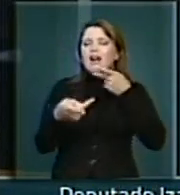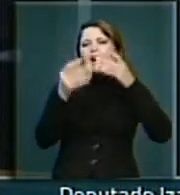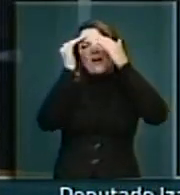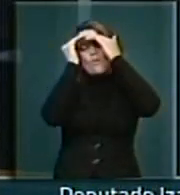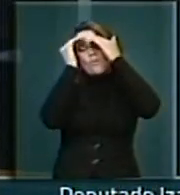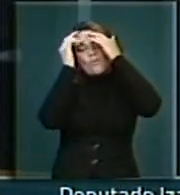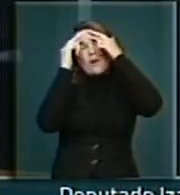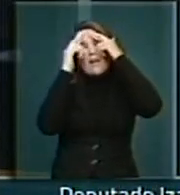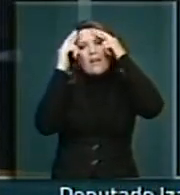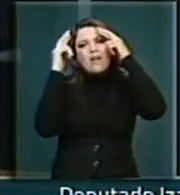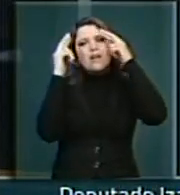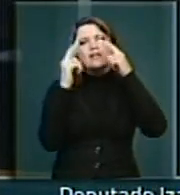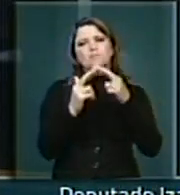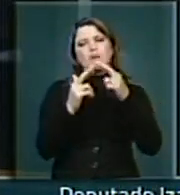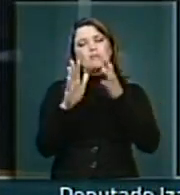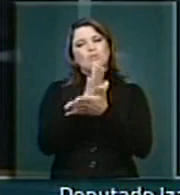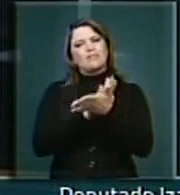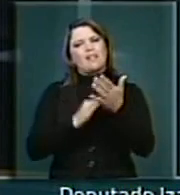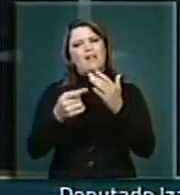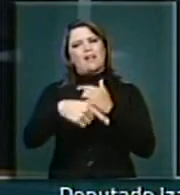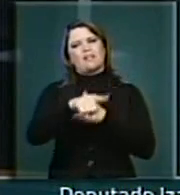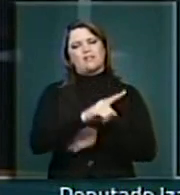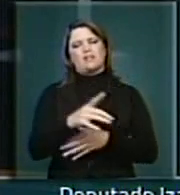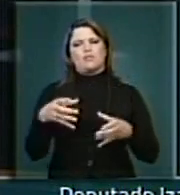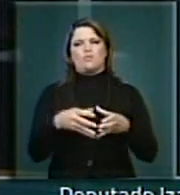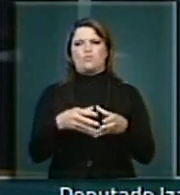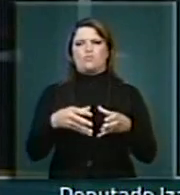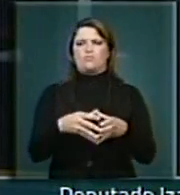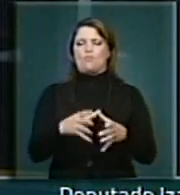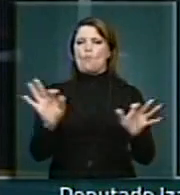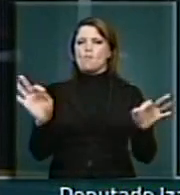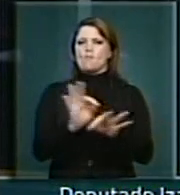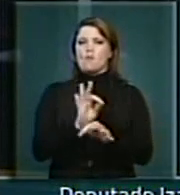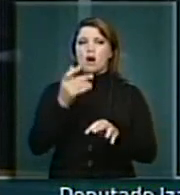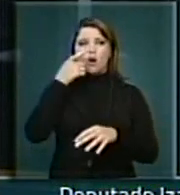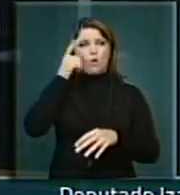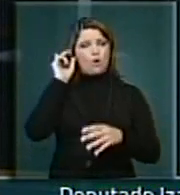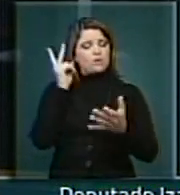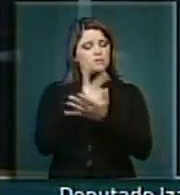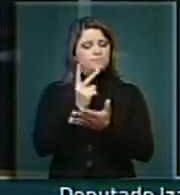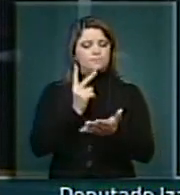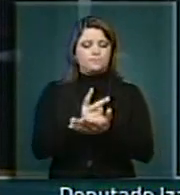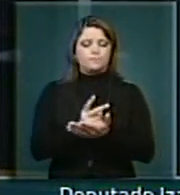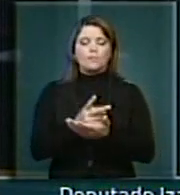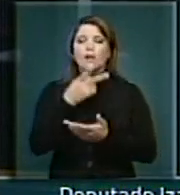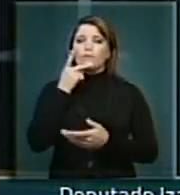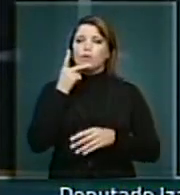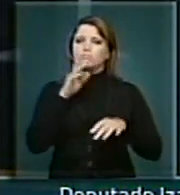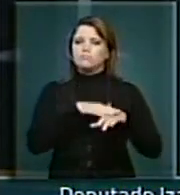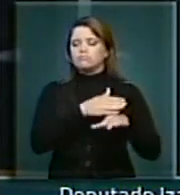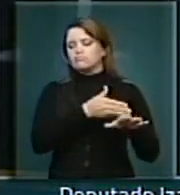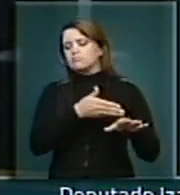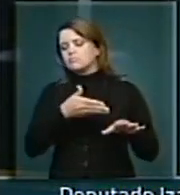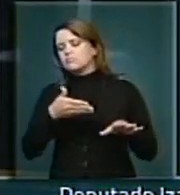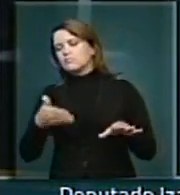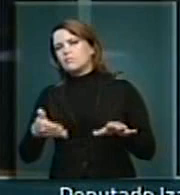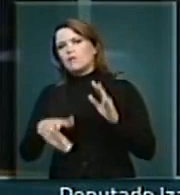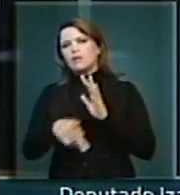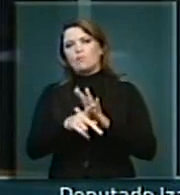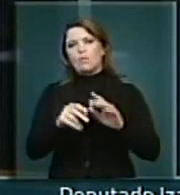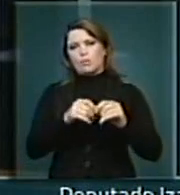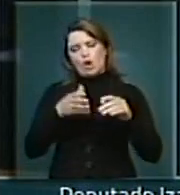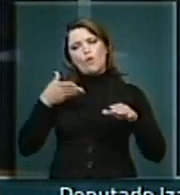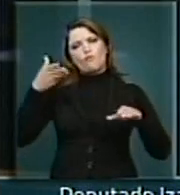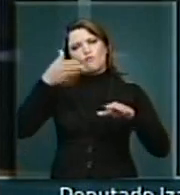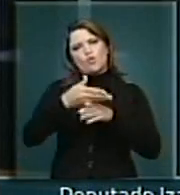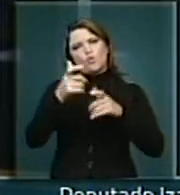o respeito com essa categoria. E ontem mesmo, durante o trajeto para essa